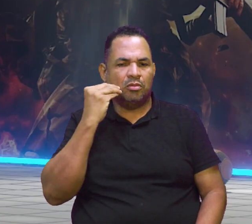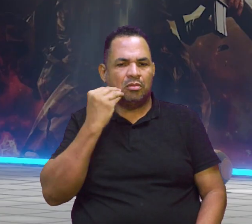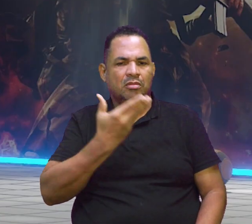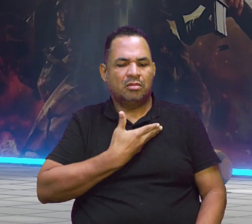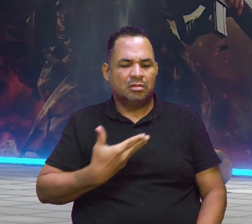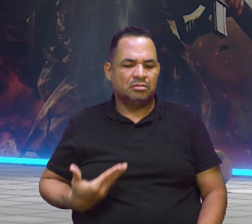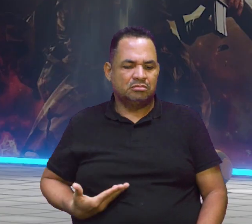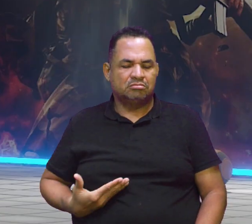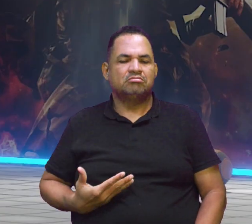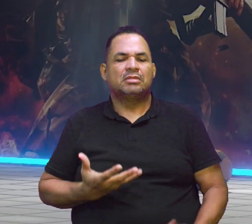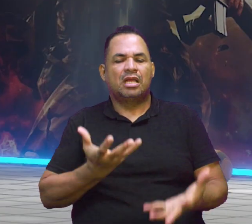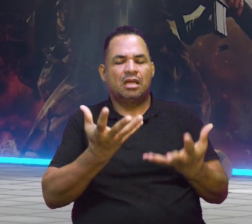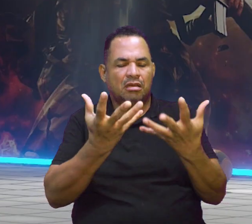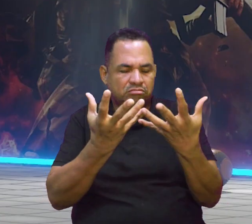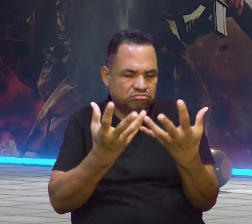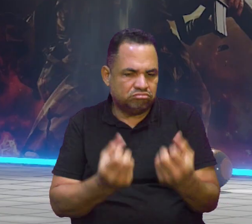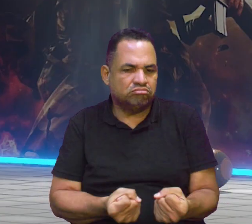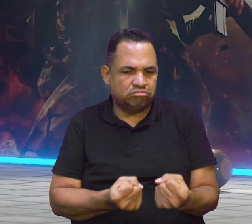atender